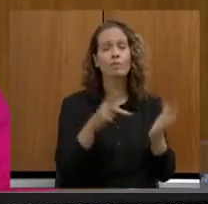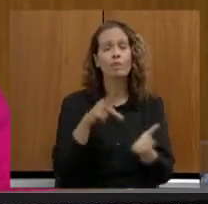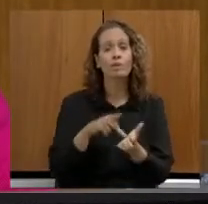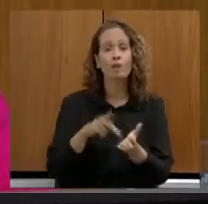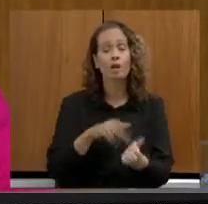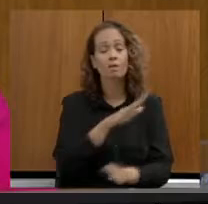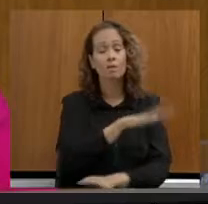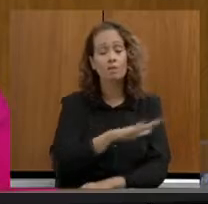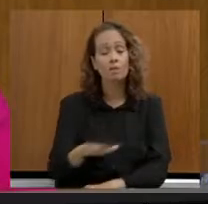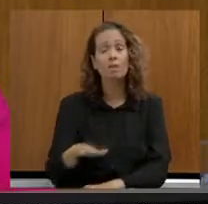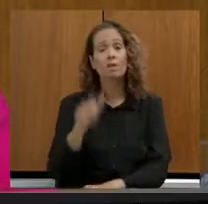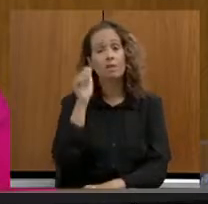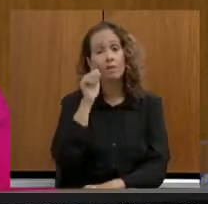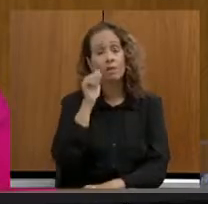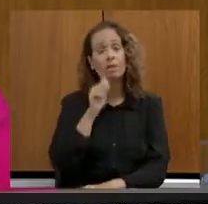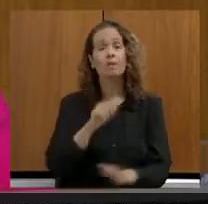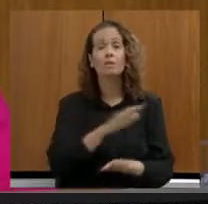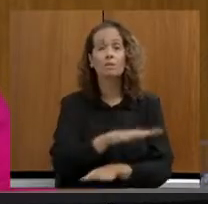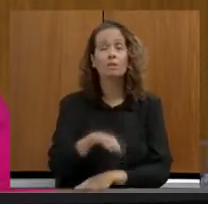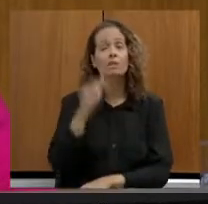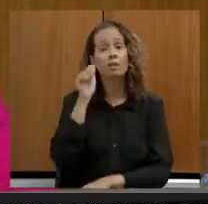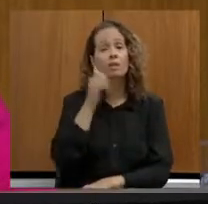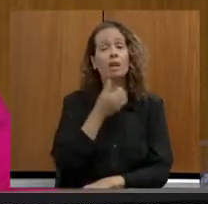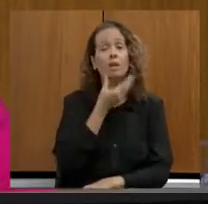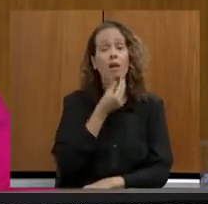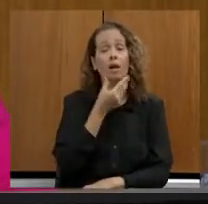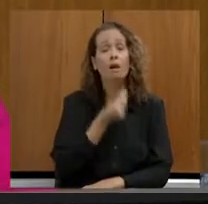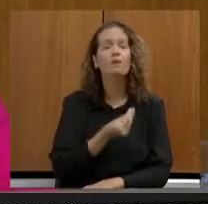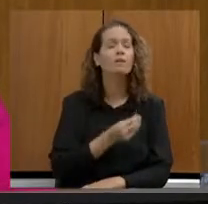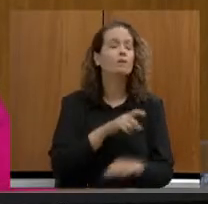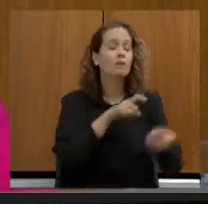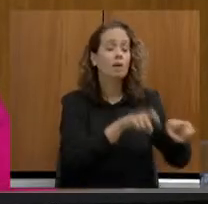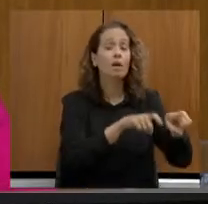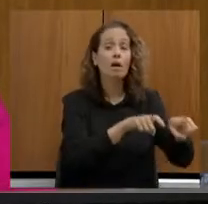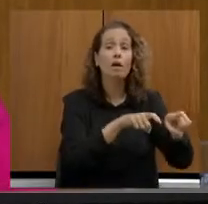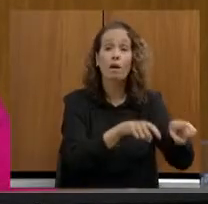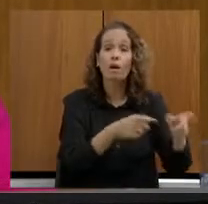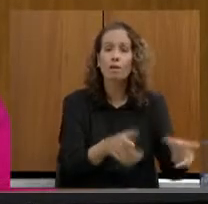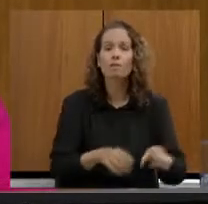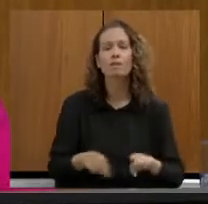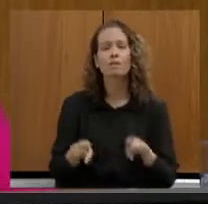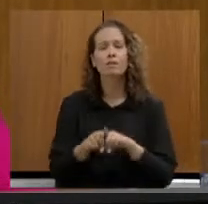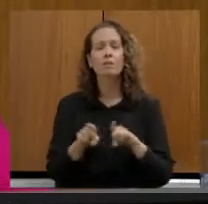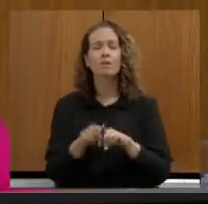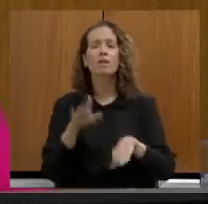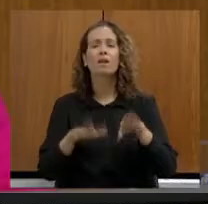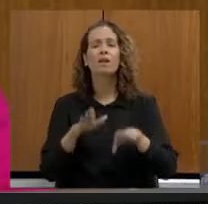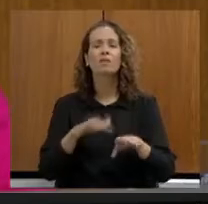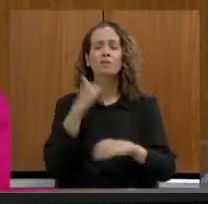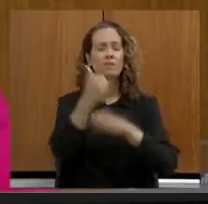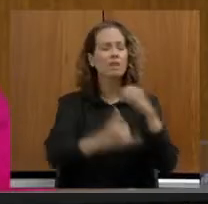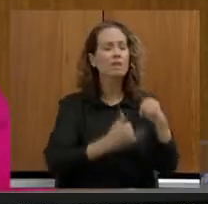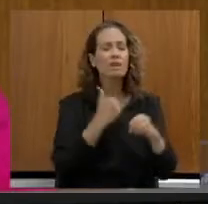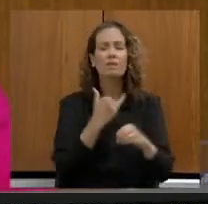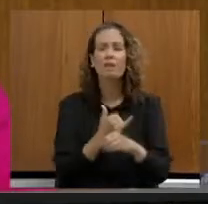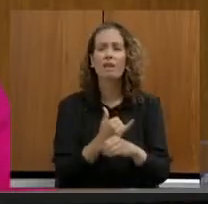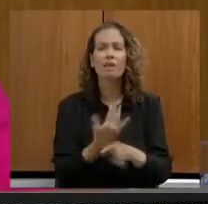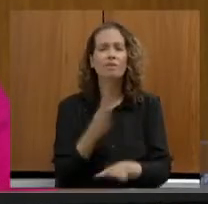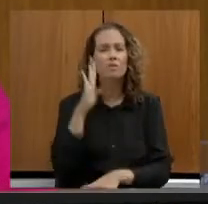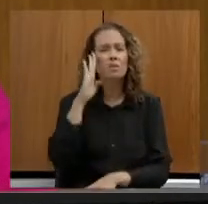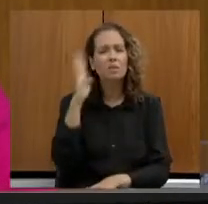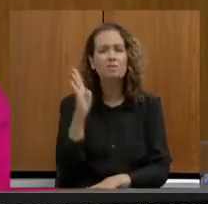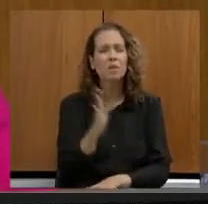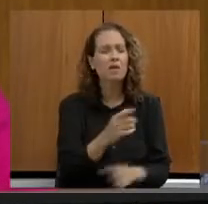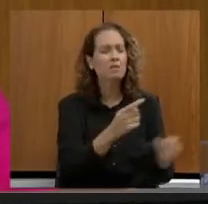de meninos e meninas do interior da roça Nossa falando Gerais inclusive às vezes eu já conexão Nem chega nas principais